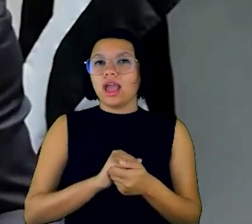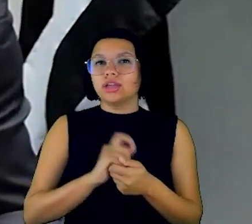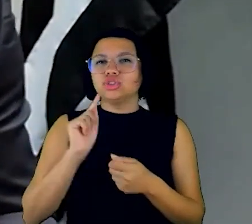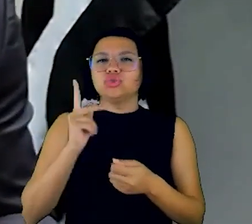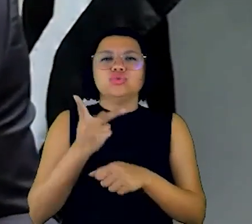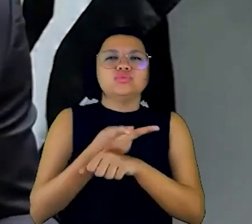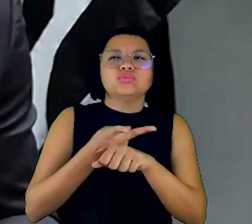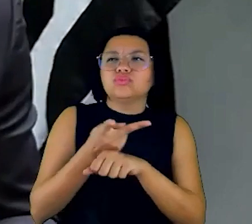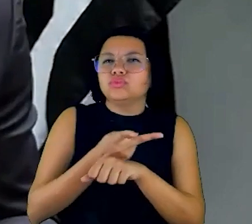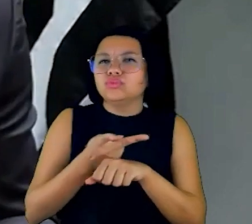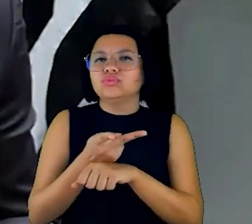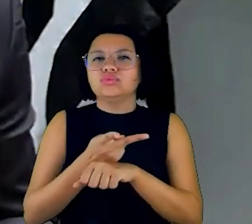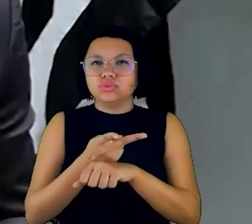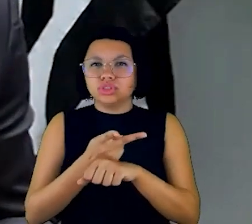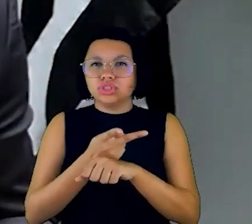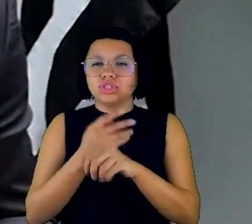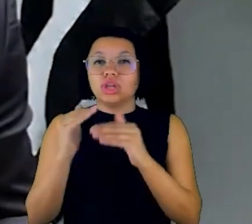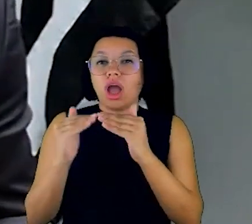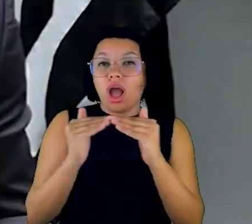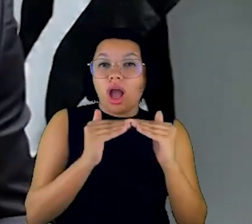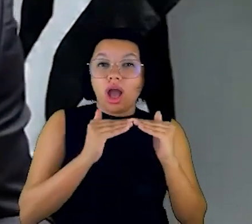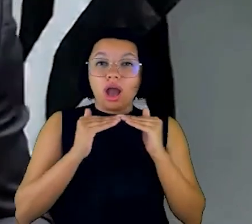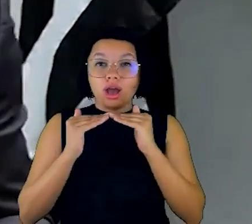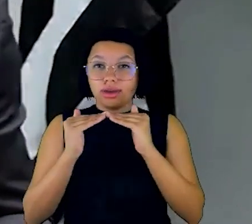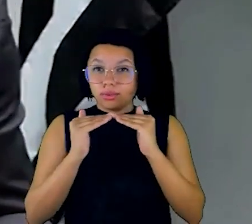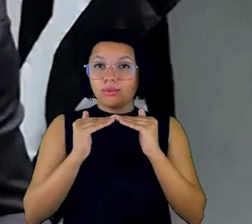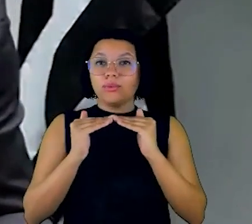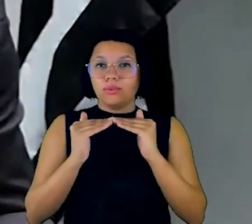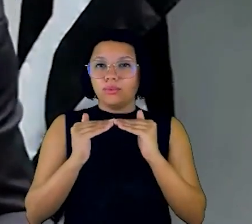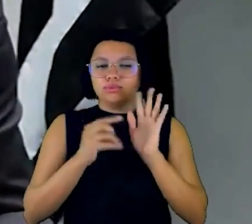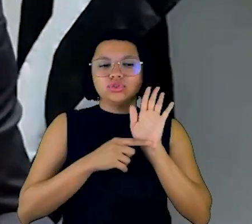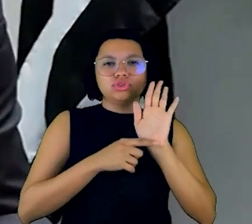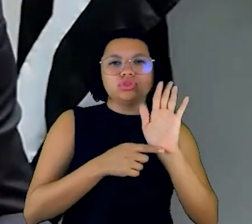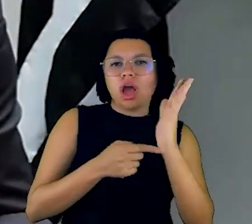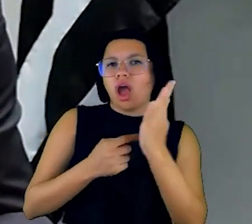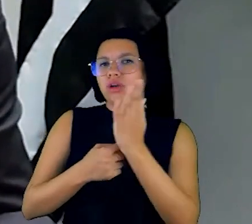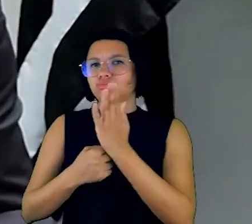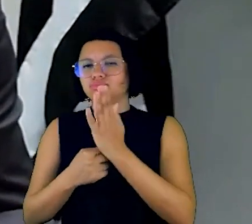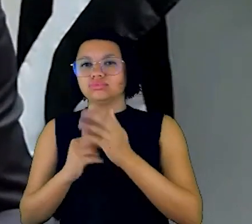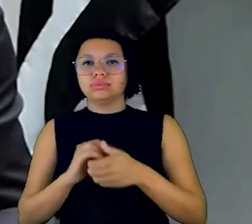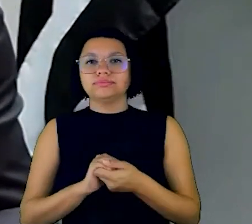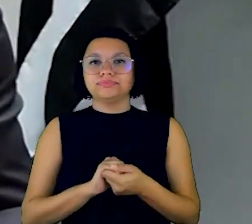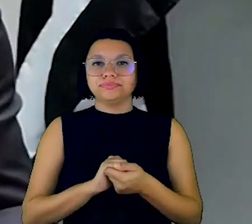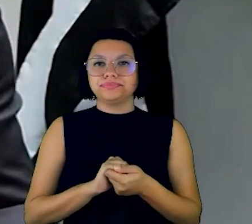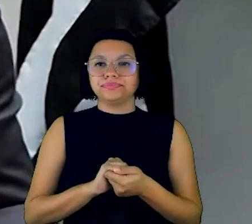de busca de consensualidade e de cooperação